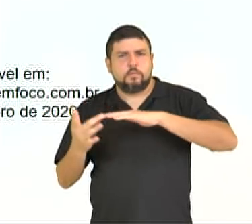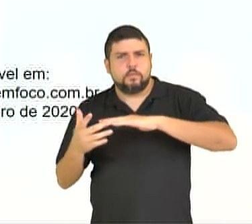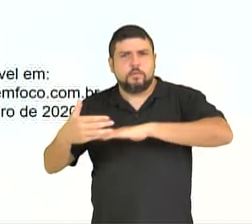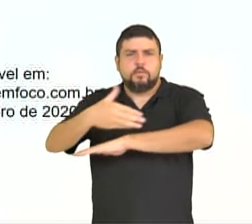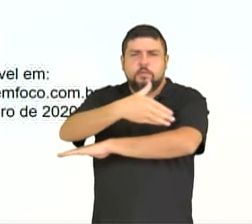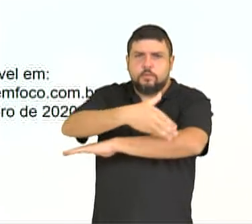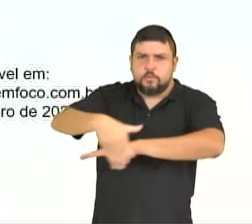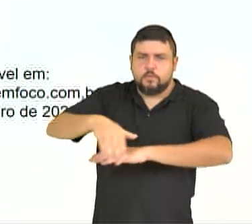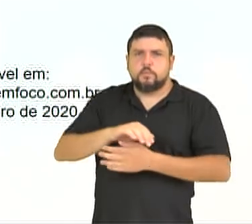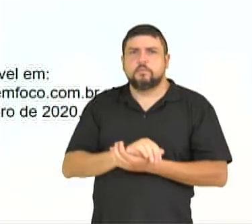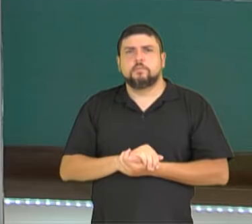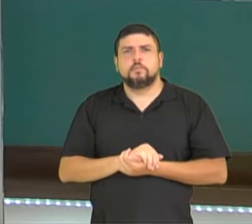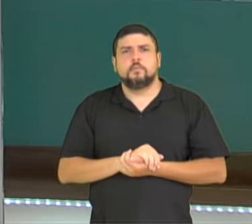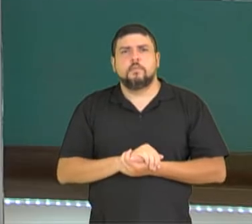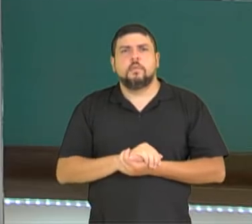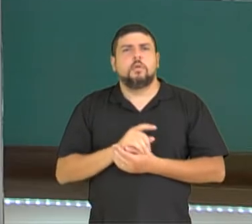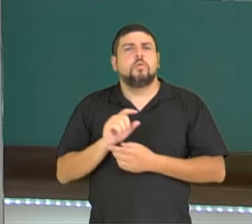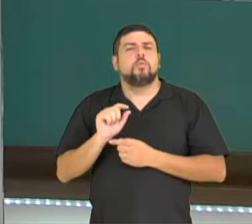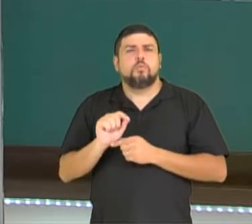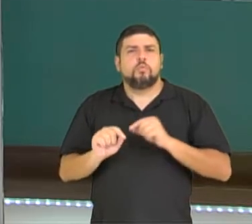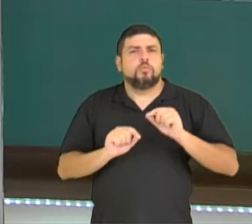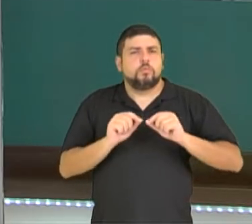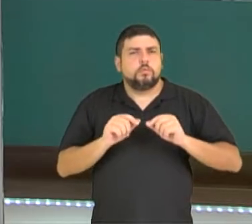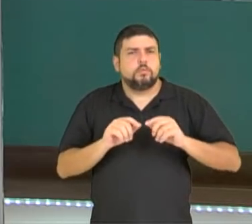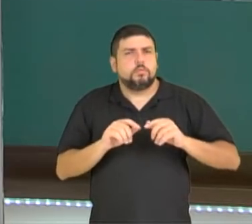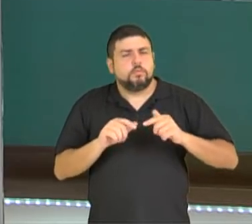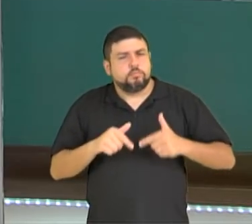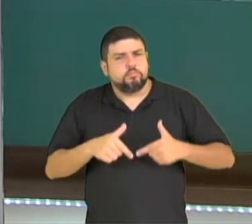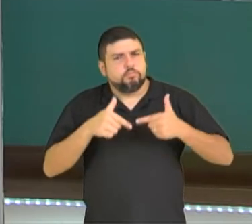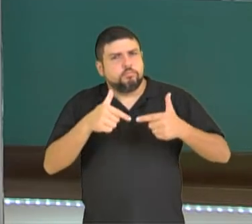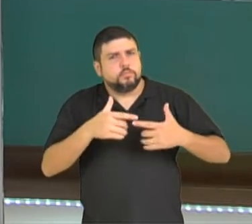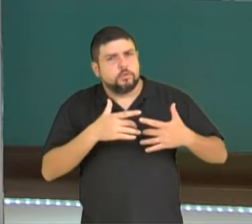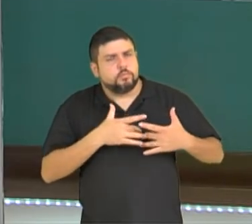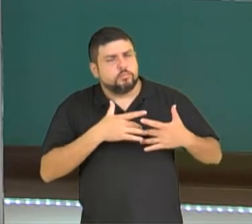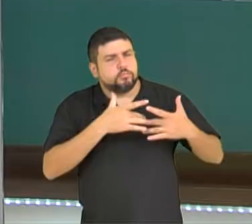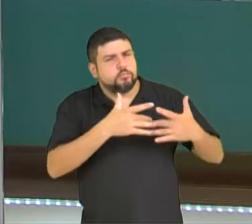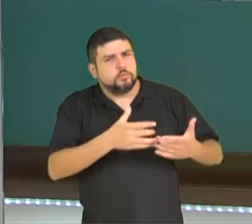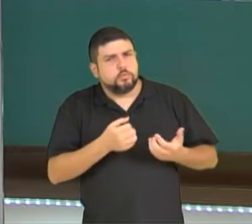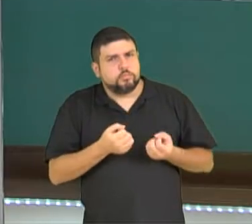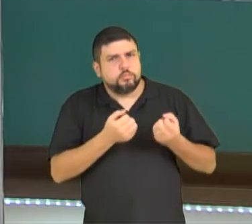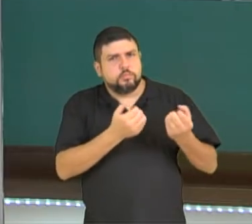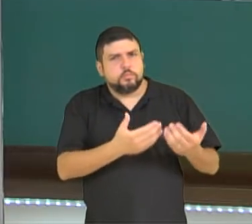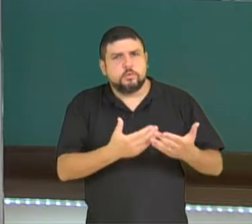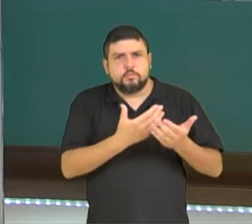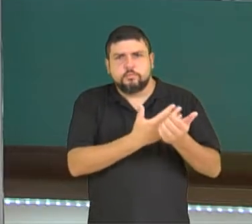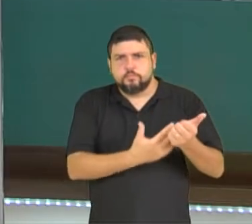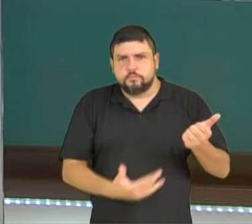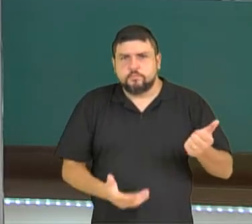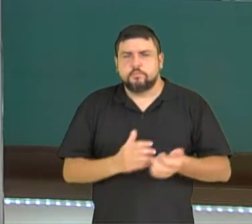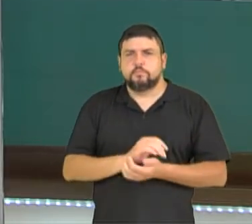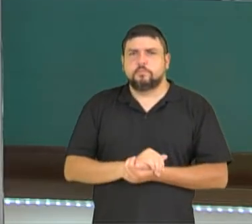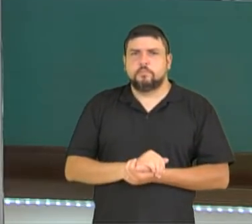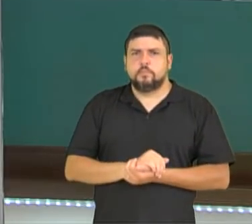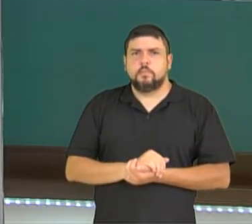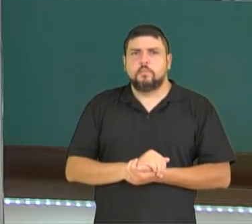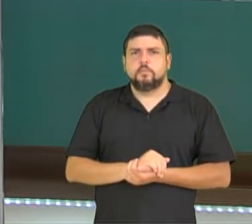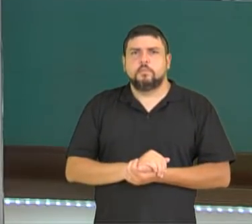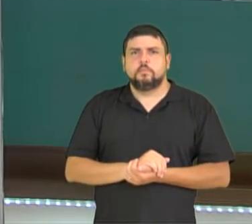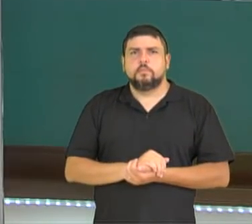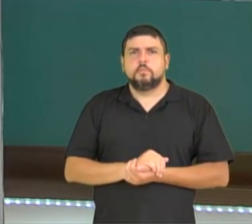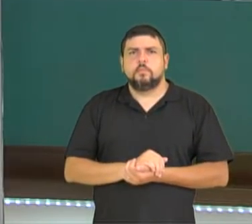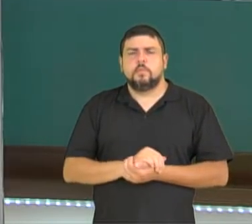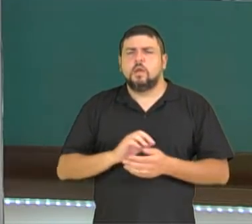endereço. Ele promove essa ação. Vamos refletir juntos. O que as